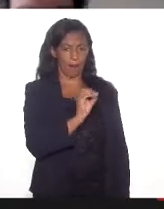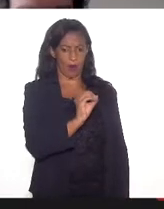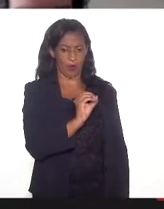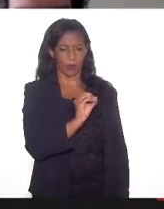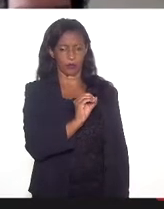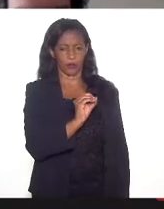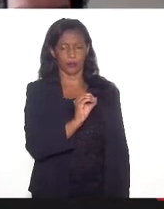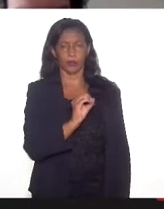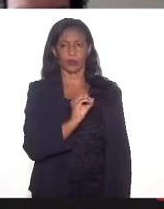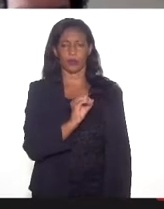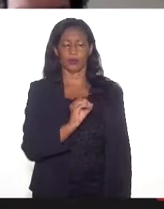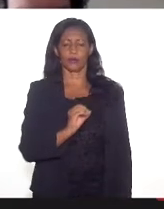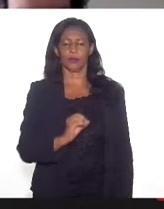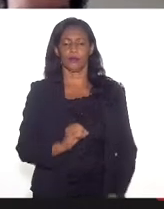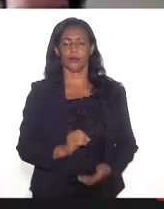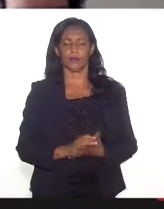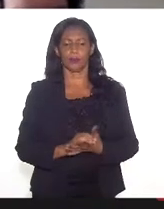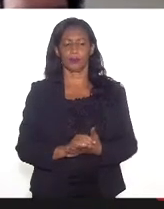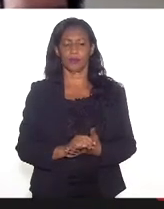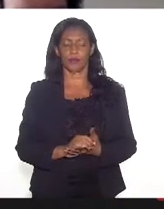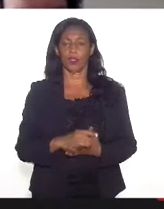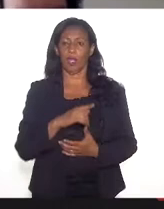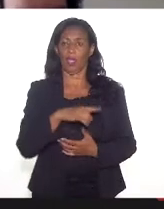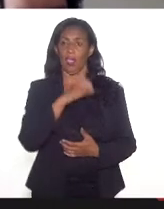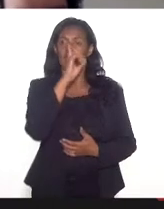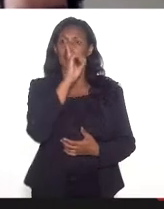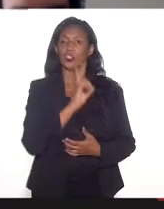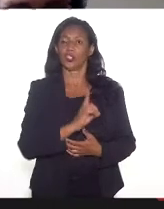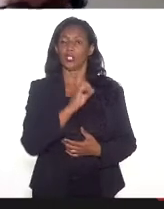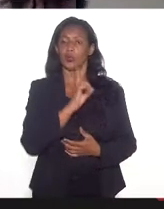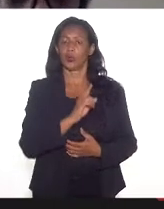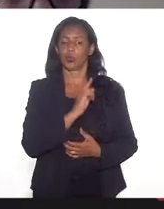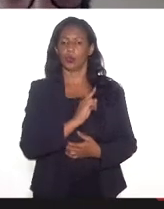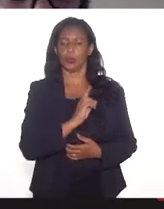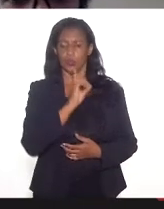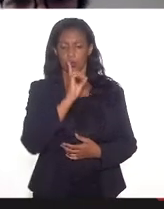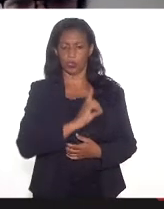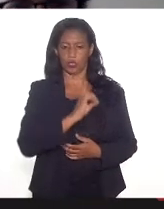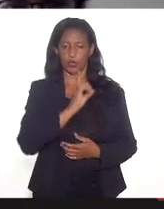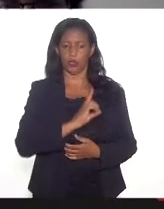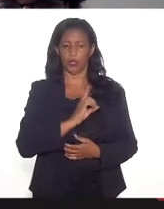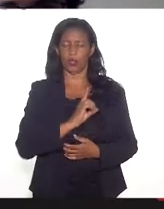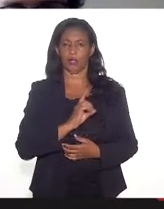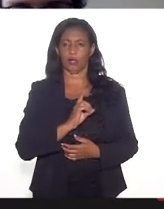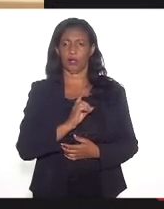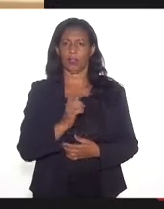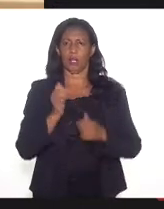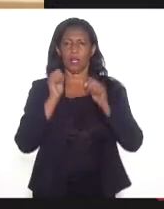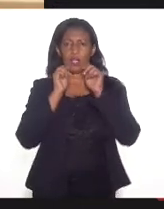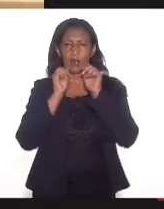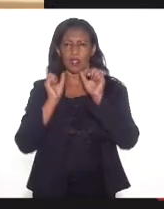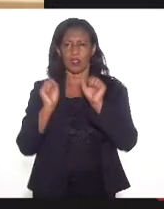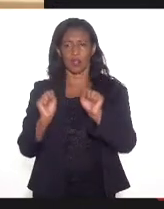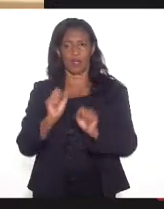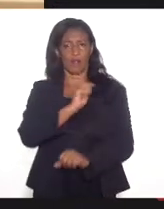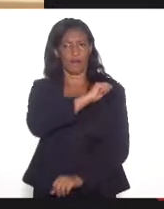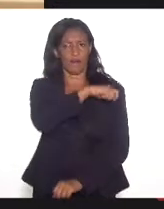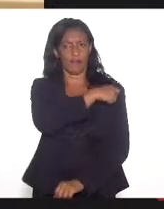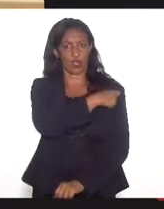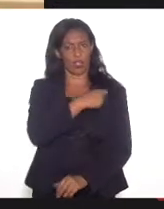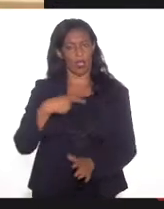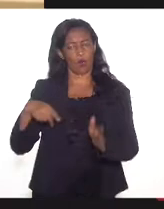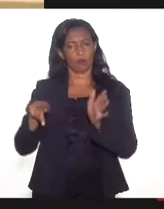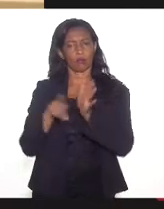é diretor da assessoria fiscal aqui na Assembleia